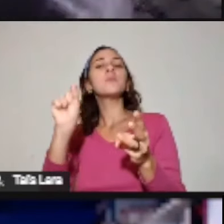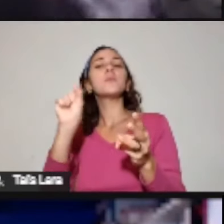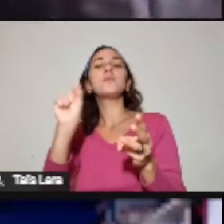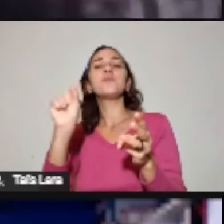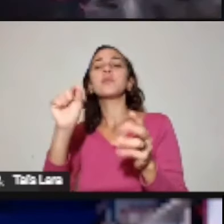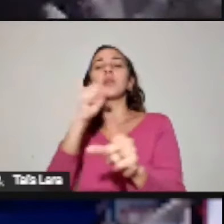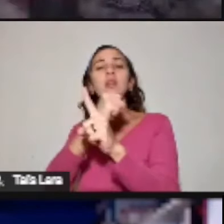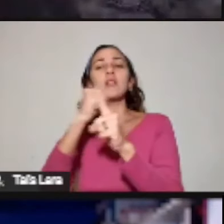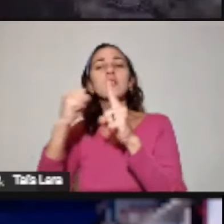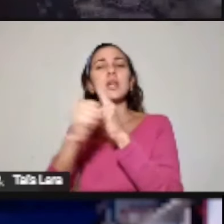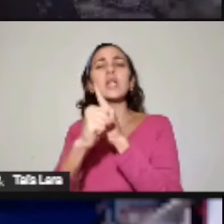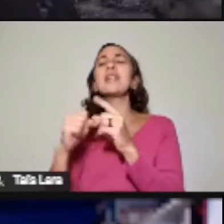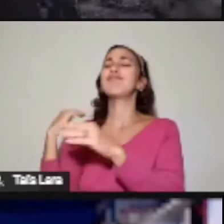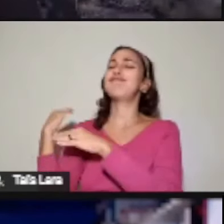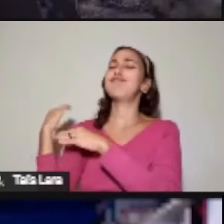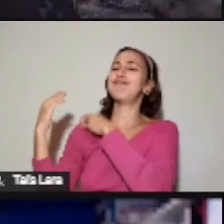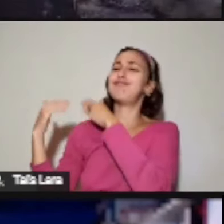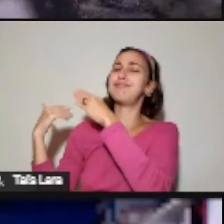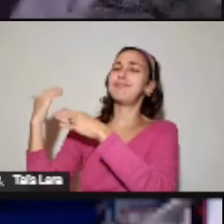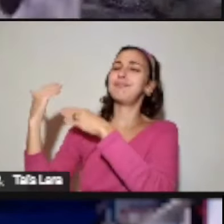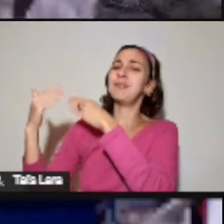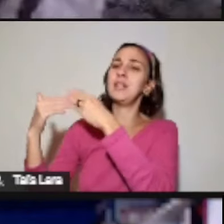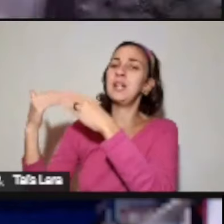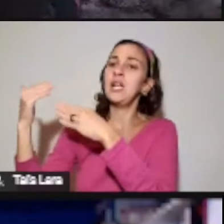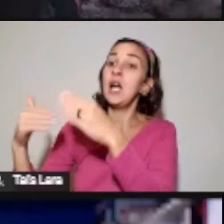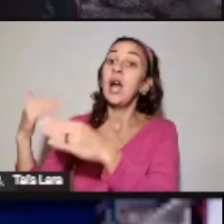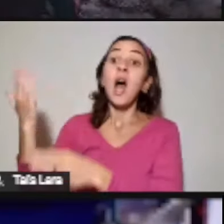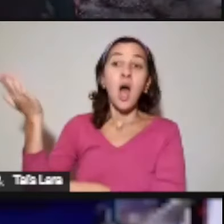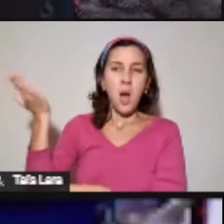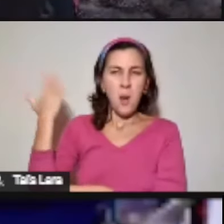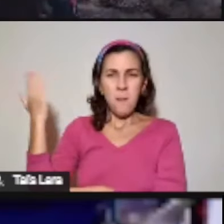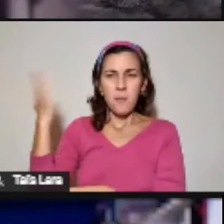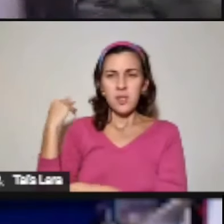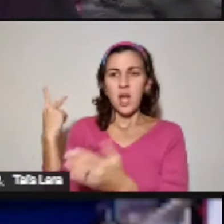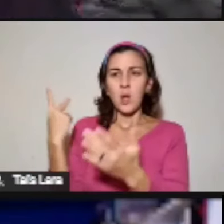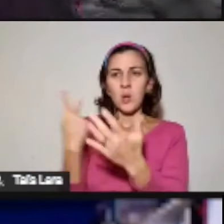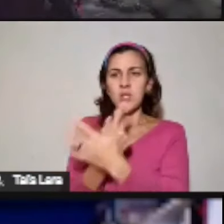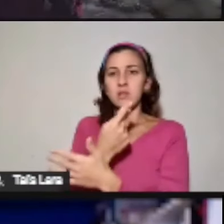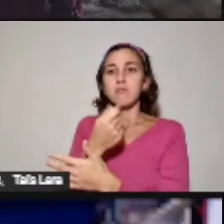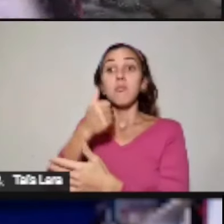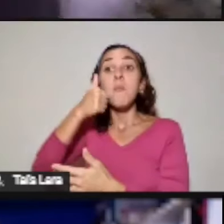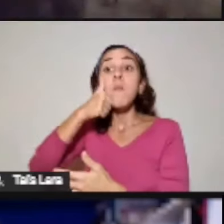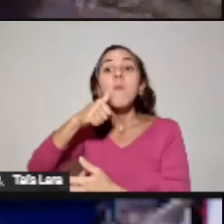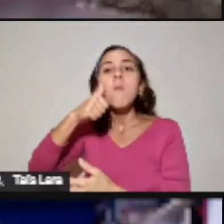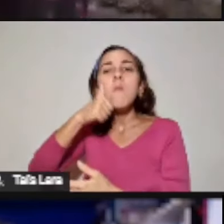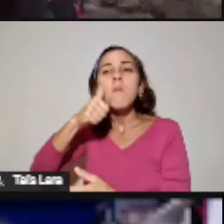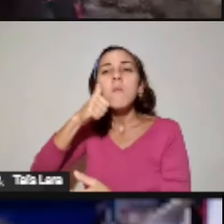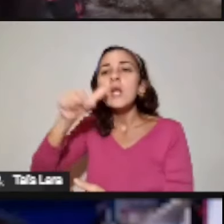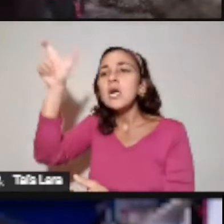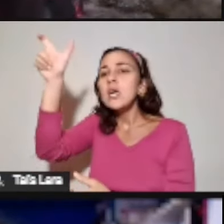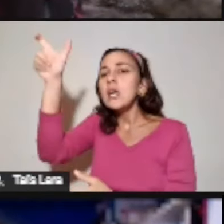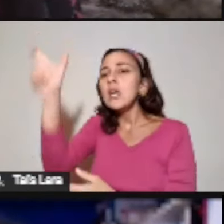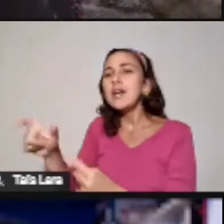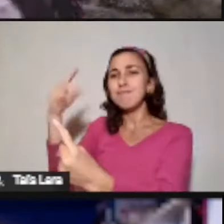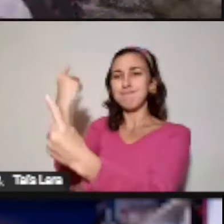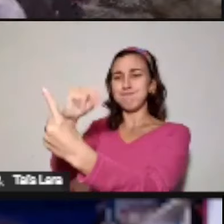durante muito tempo, quando acontecia violência contra a mulher, e eu vivi isso, você viveu isso,